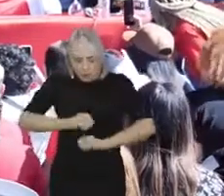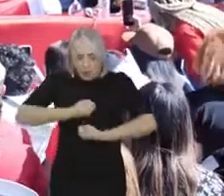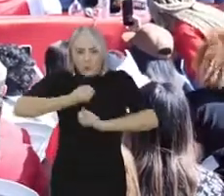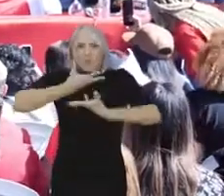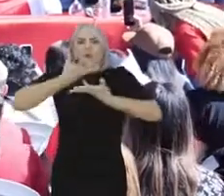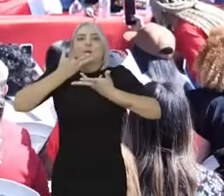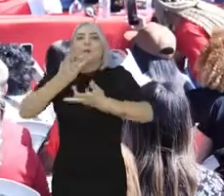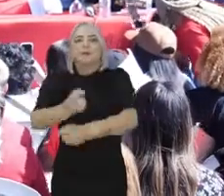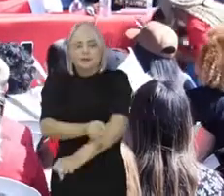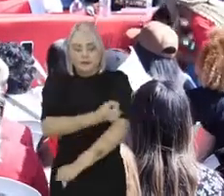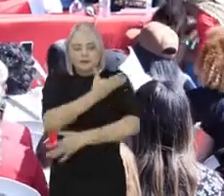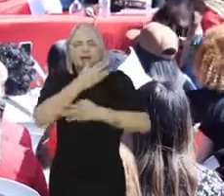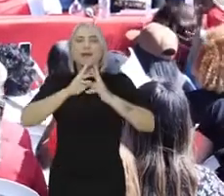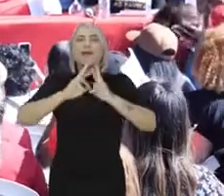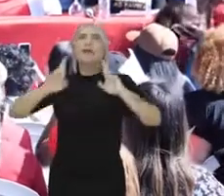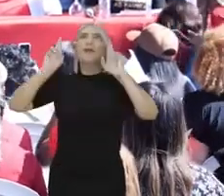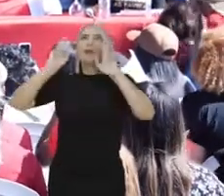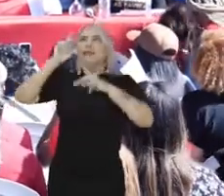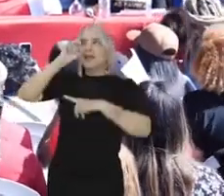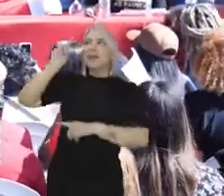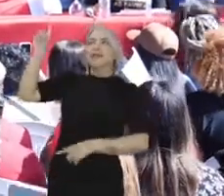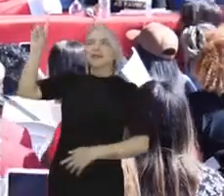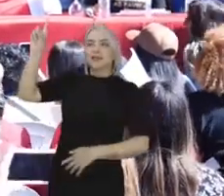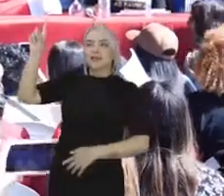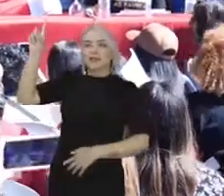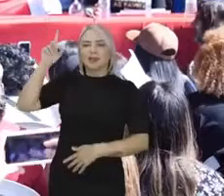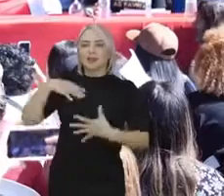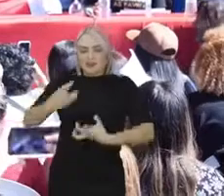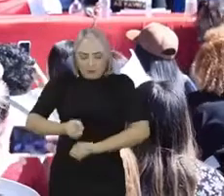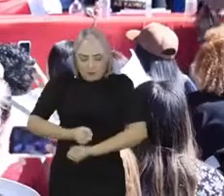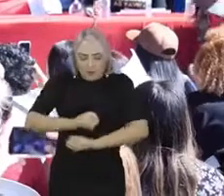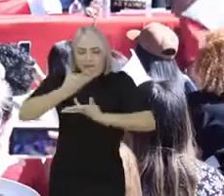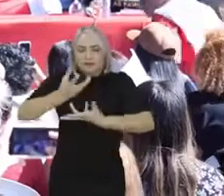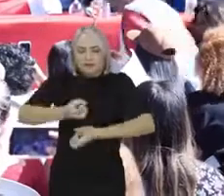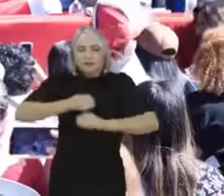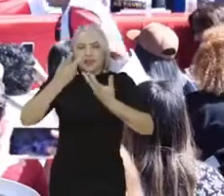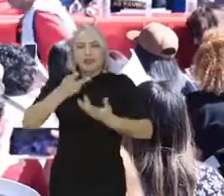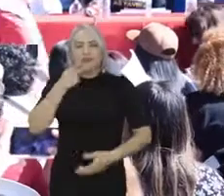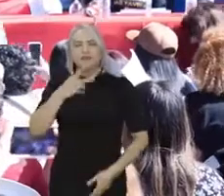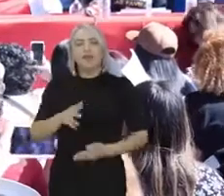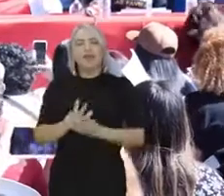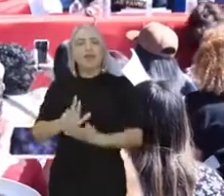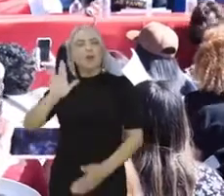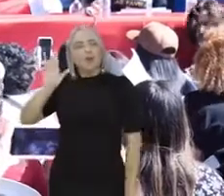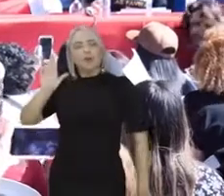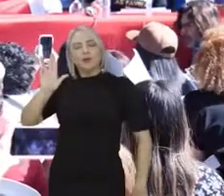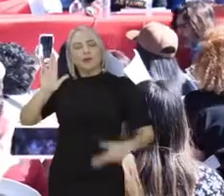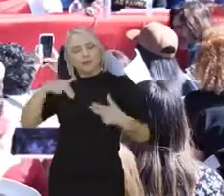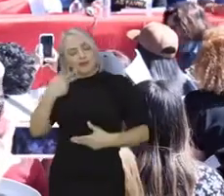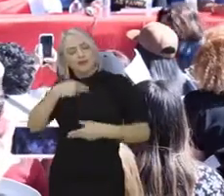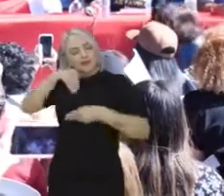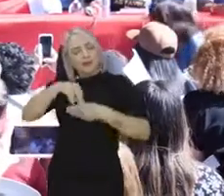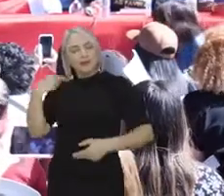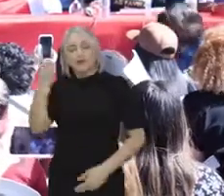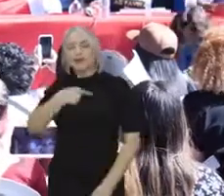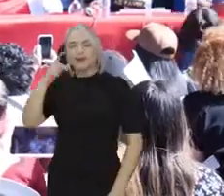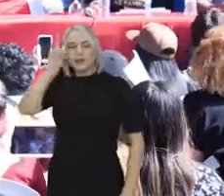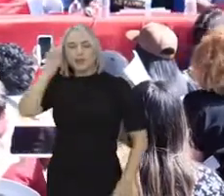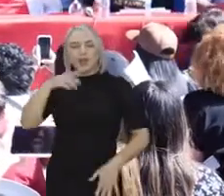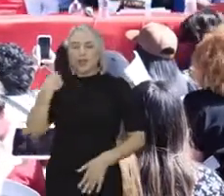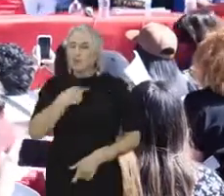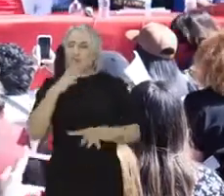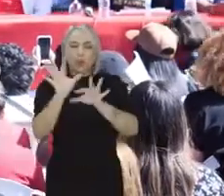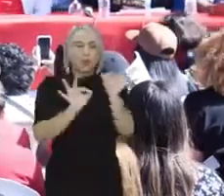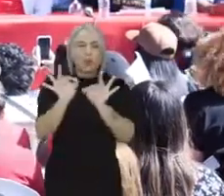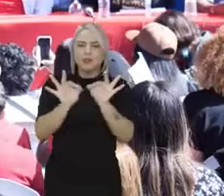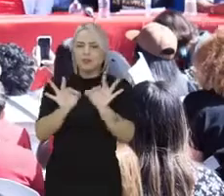a Deus, transbordo a emoção e dizer o Lula faz parte da nossa história. Nossa organização